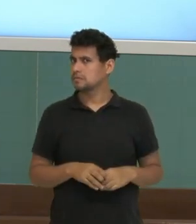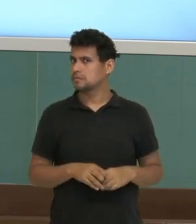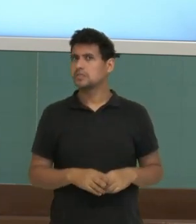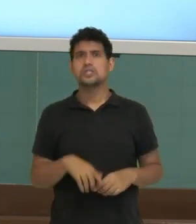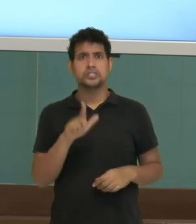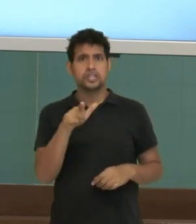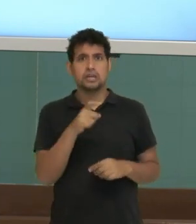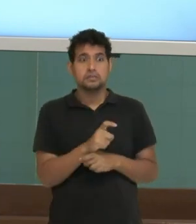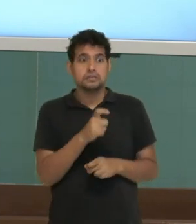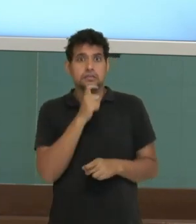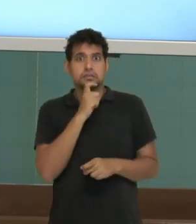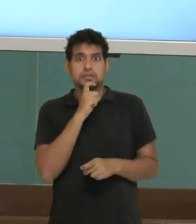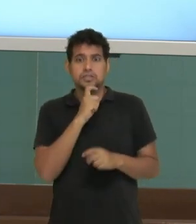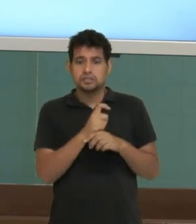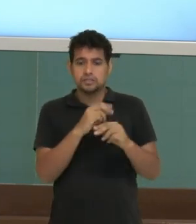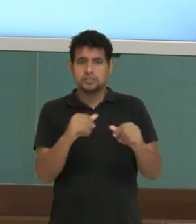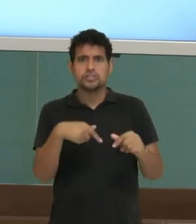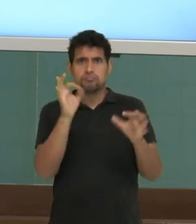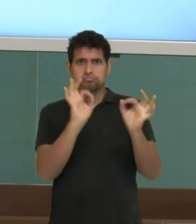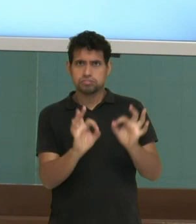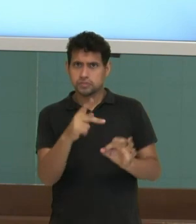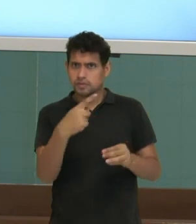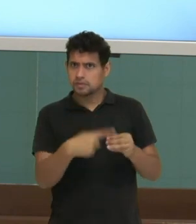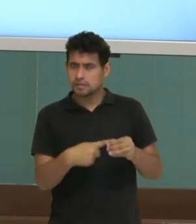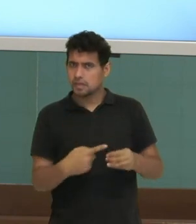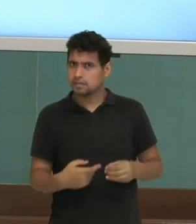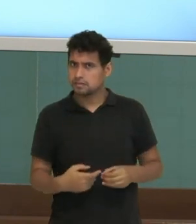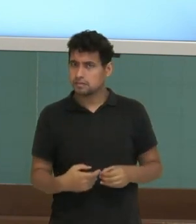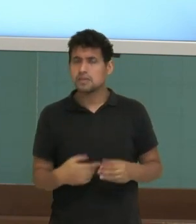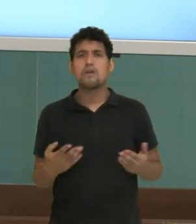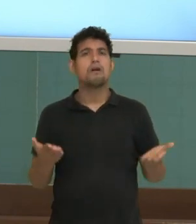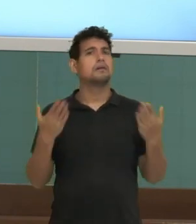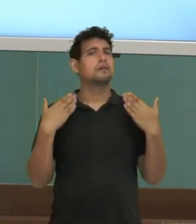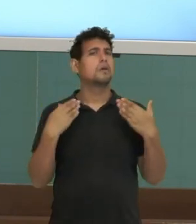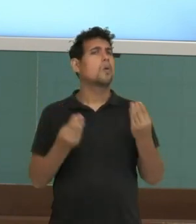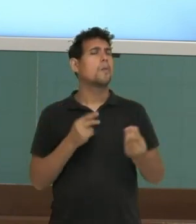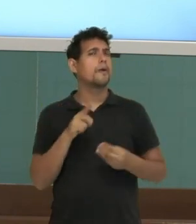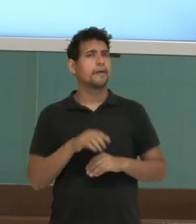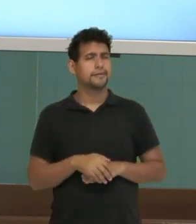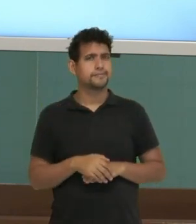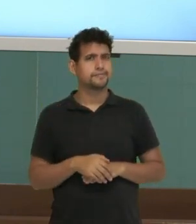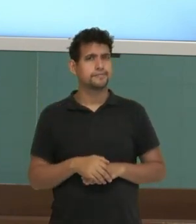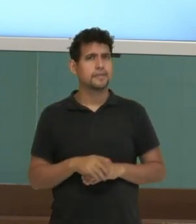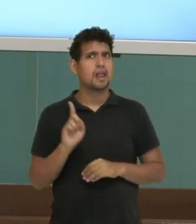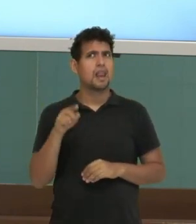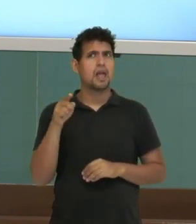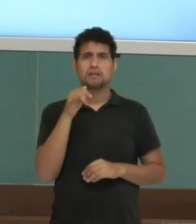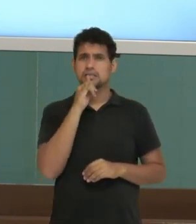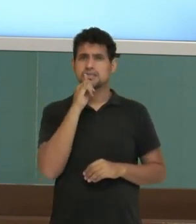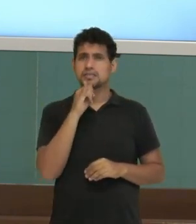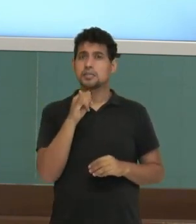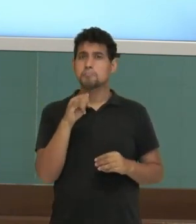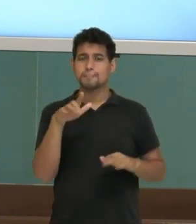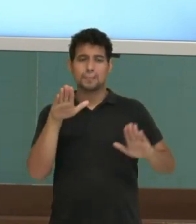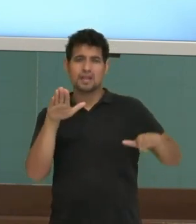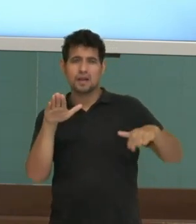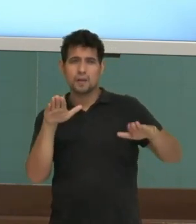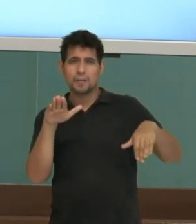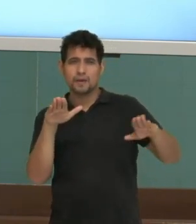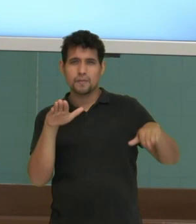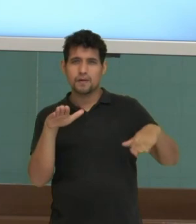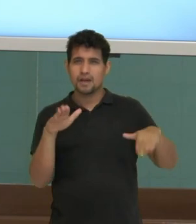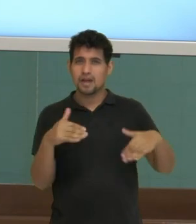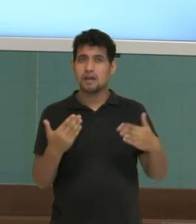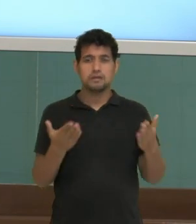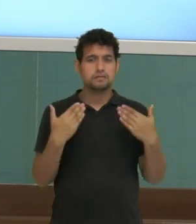sua cidade? Já caiu neve? E o verão? Será que o verão lá no nosso litoral é muito